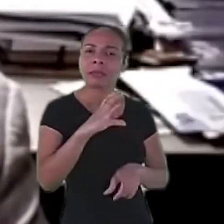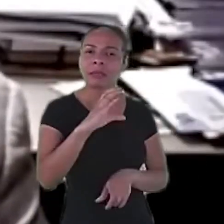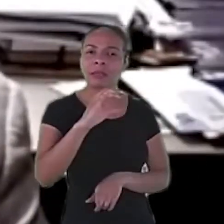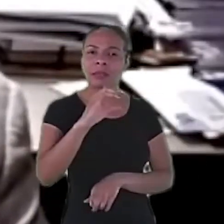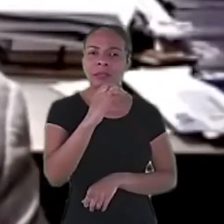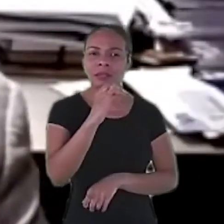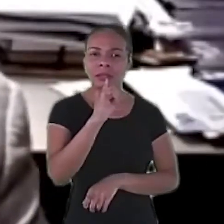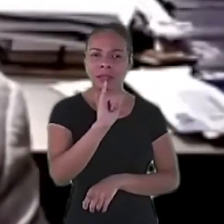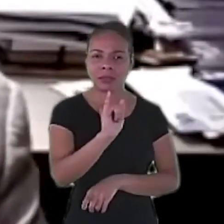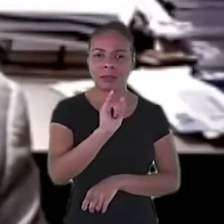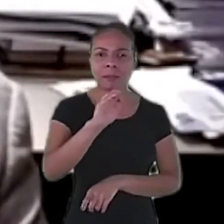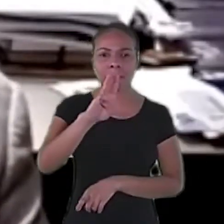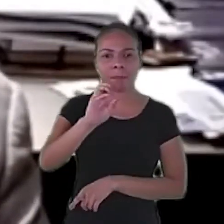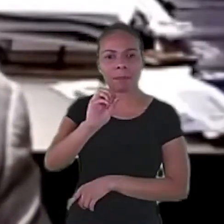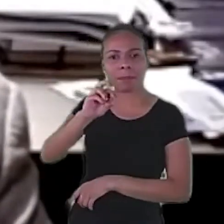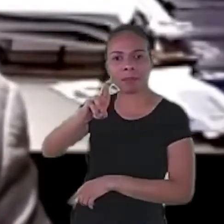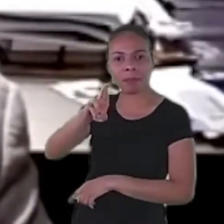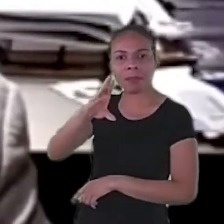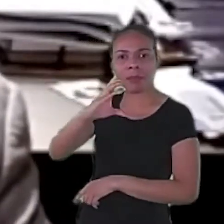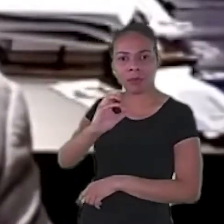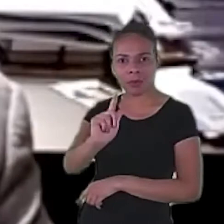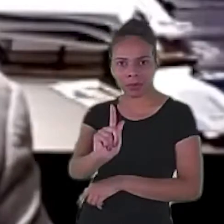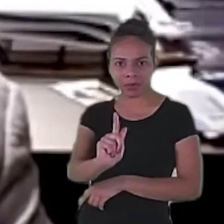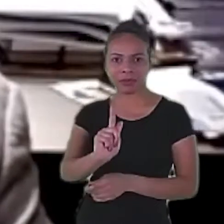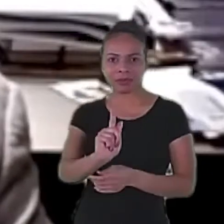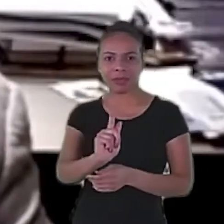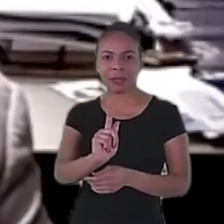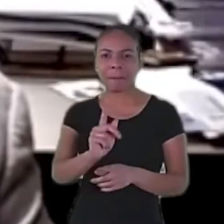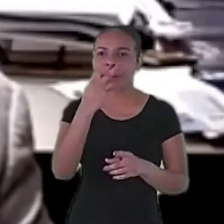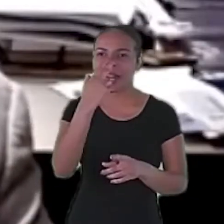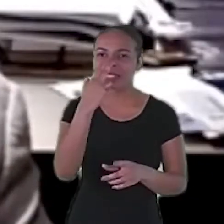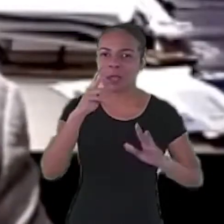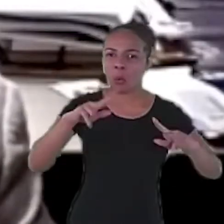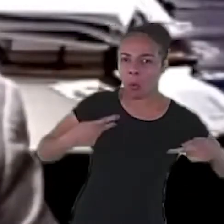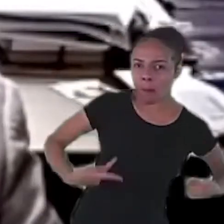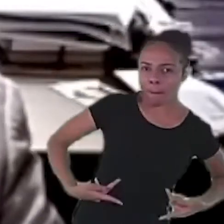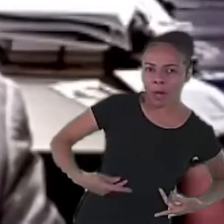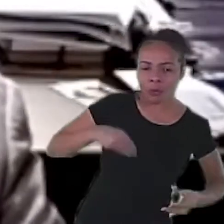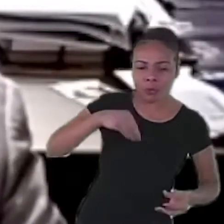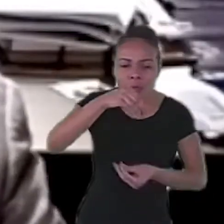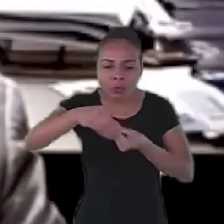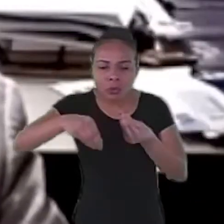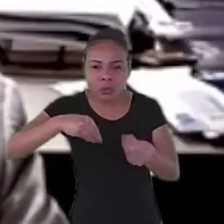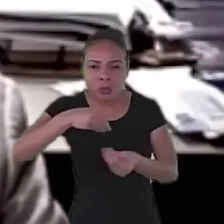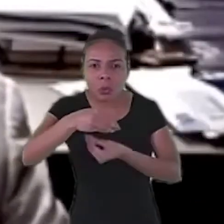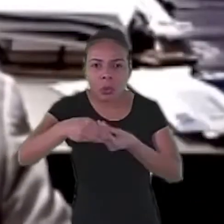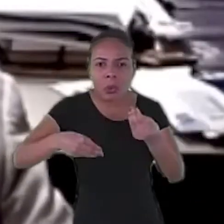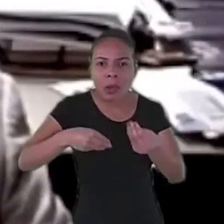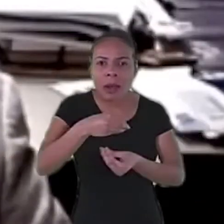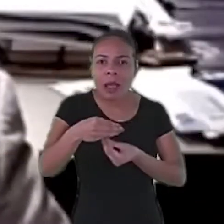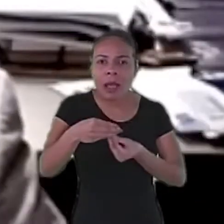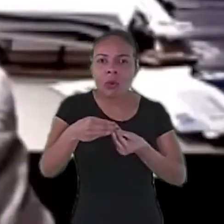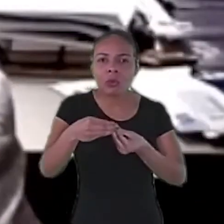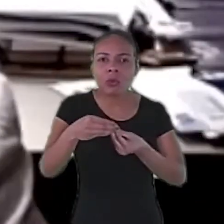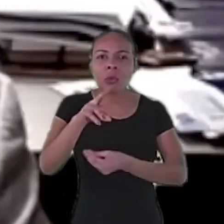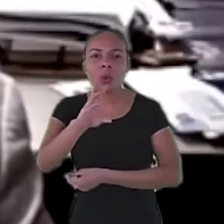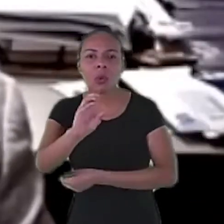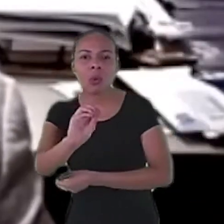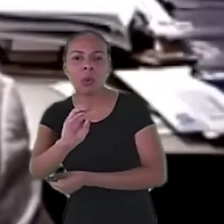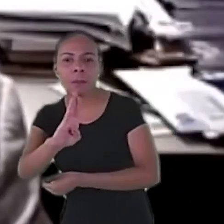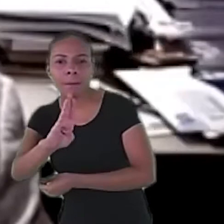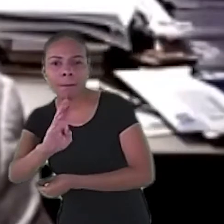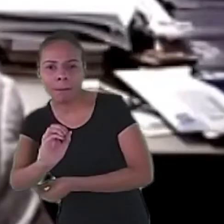Uma espécie que tem metade máquina e metade humana? Ou qual a possibilidade que a ciência